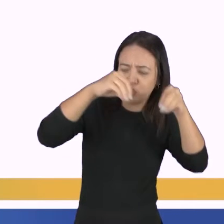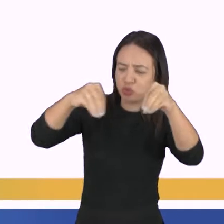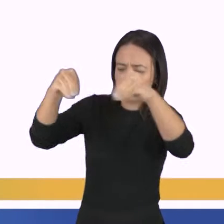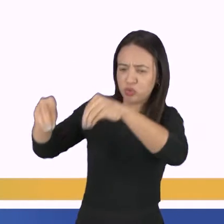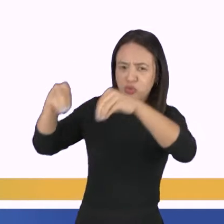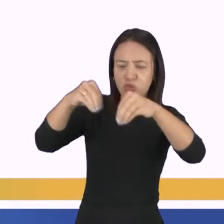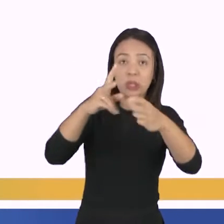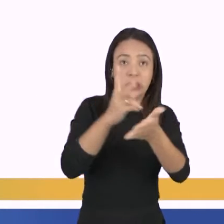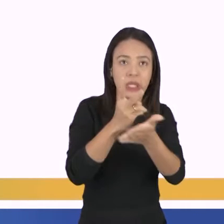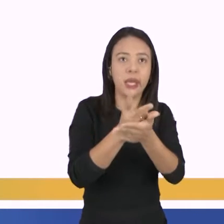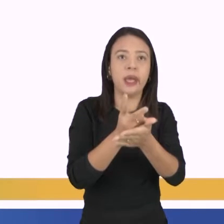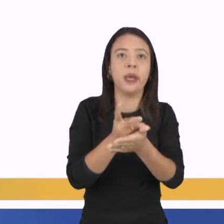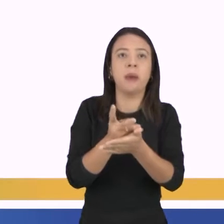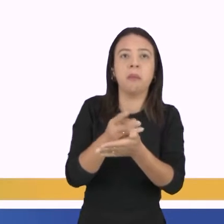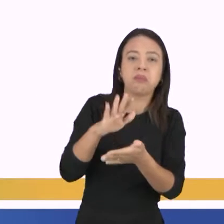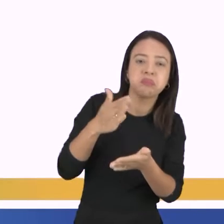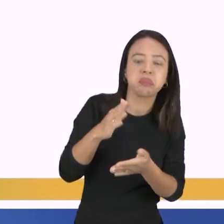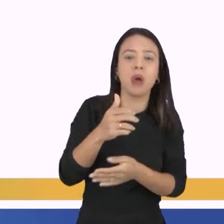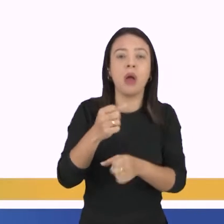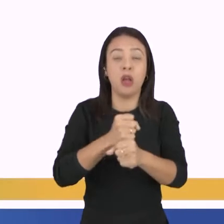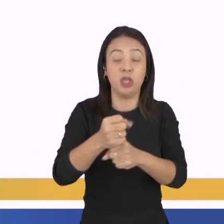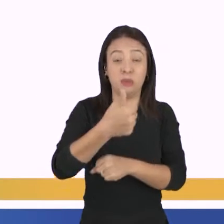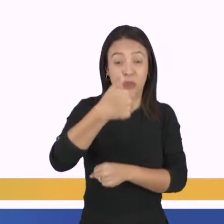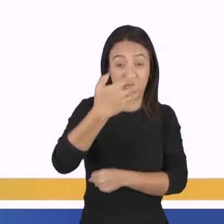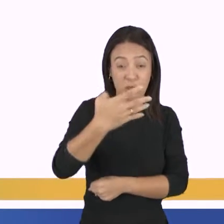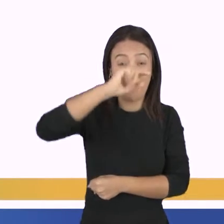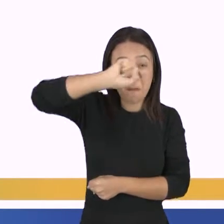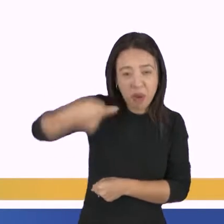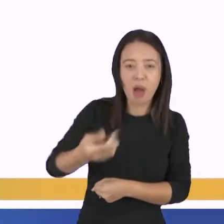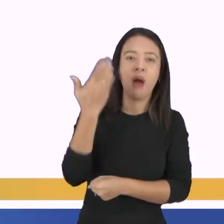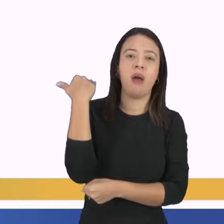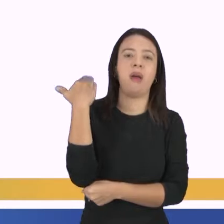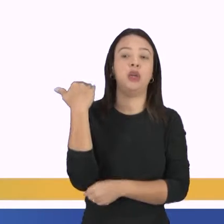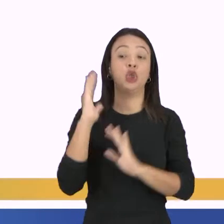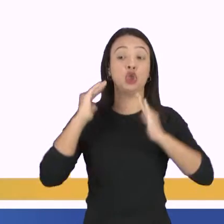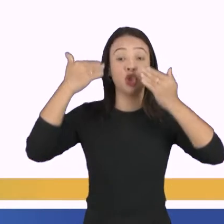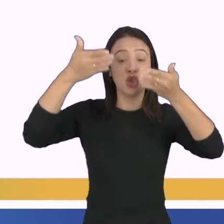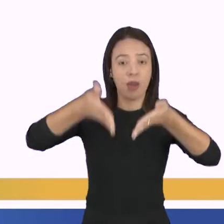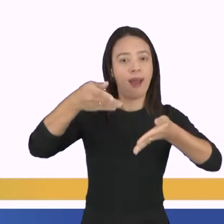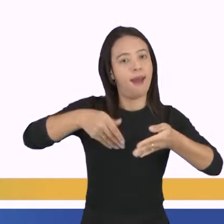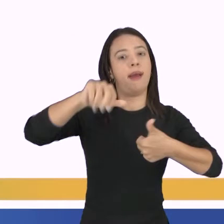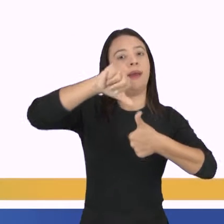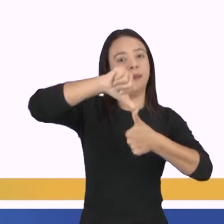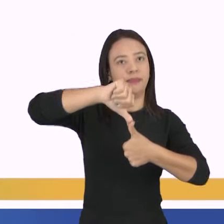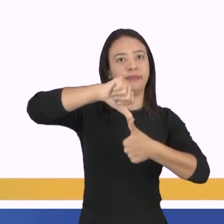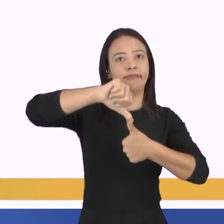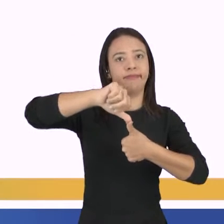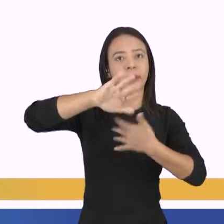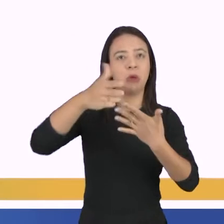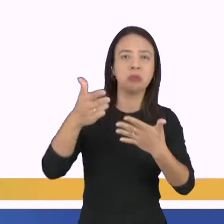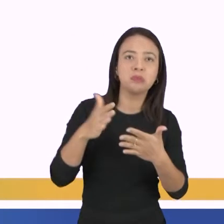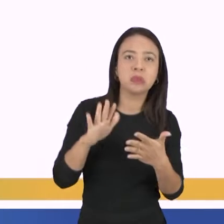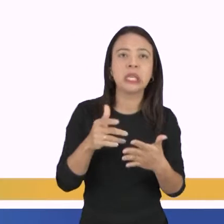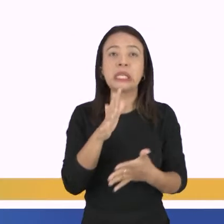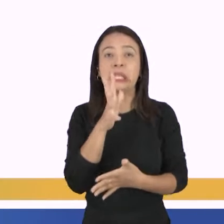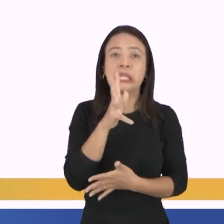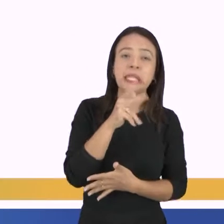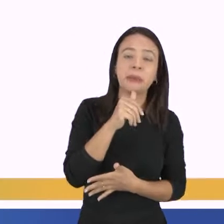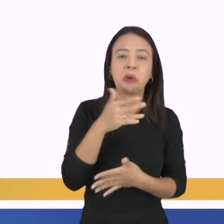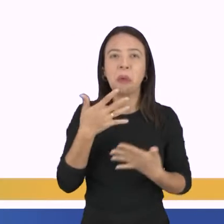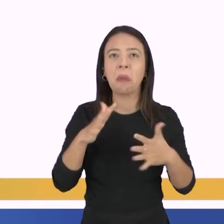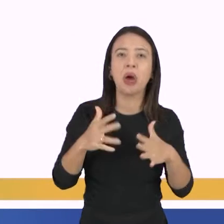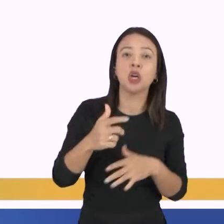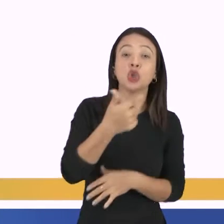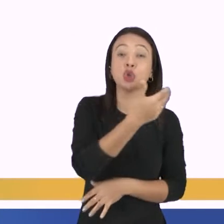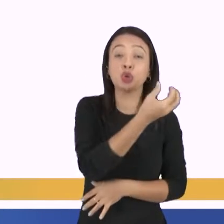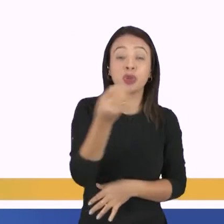ou menos 14 mil anos atrás, chegando à América. Então, a marcha para a América durou de 200 a 300